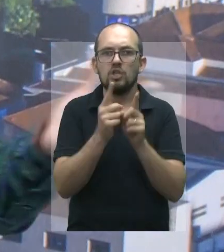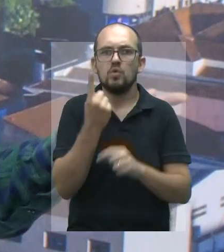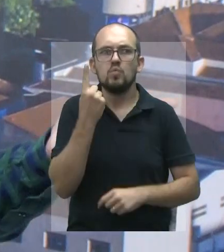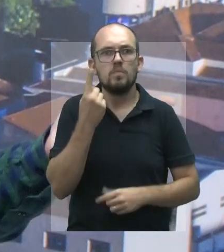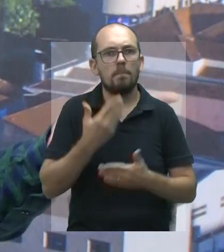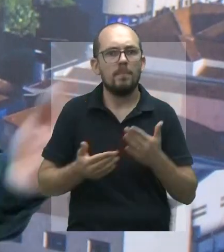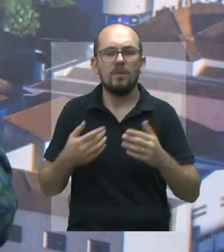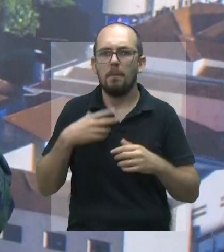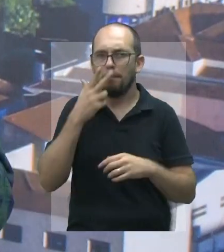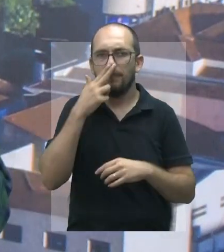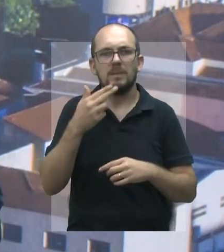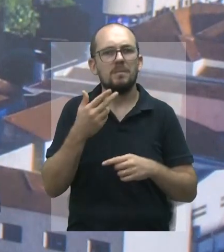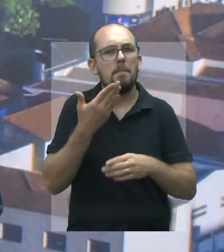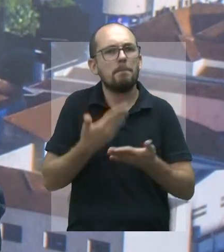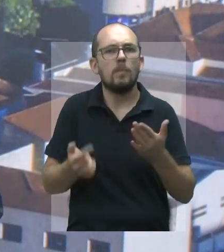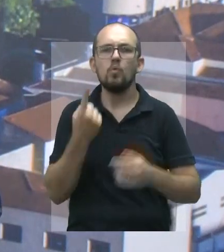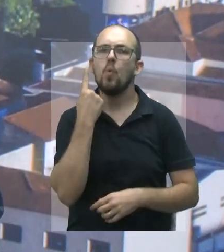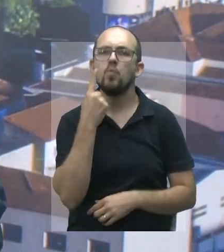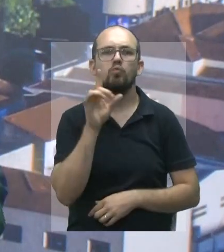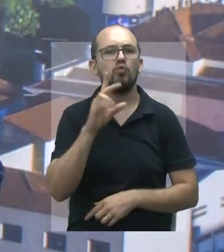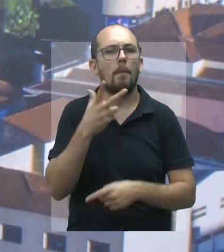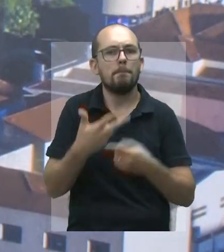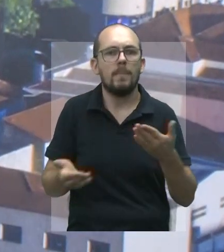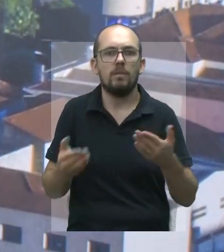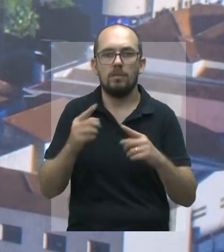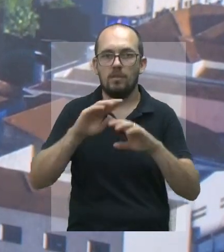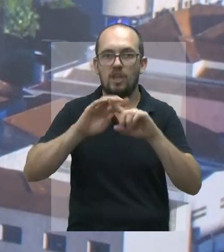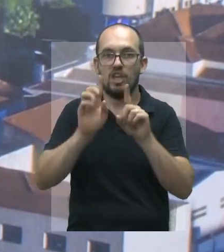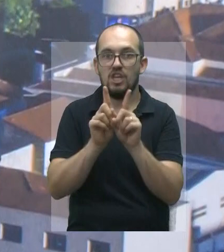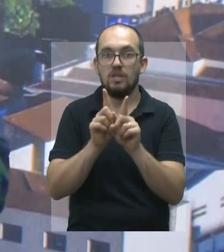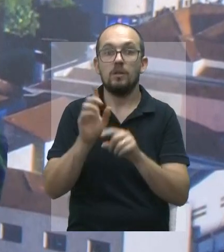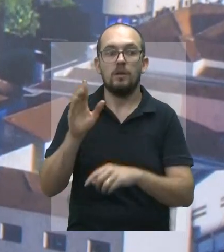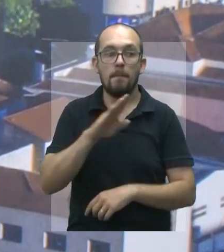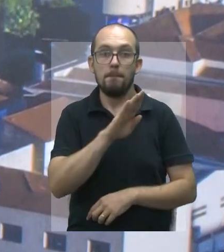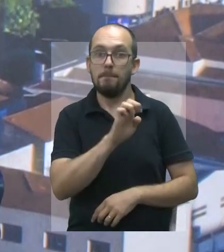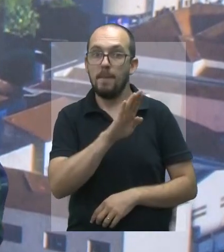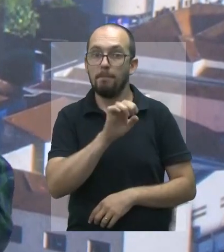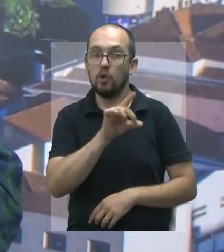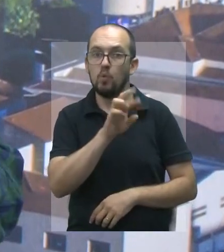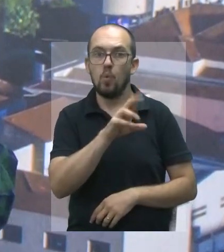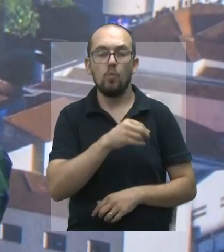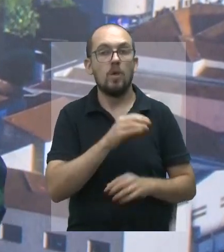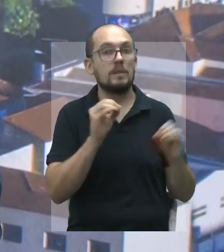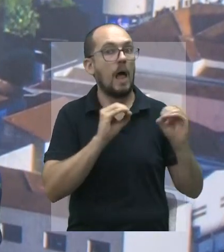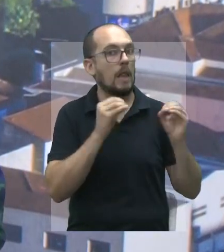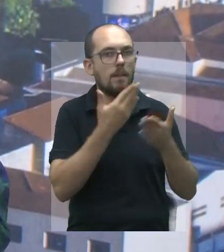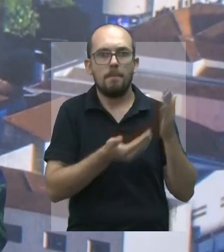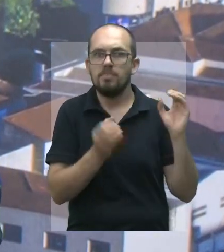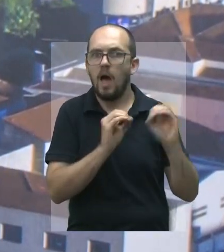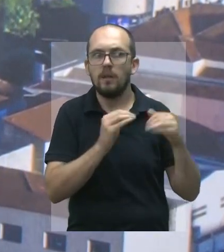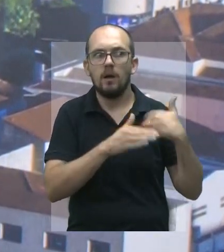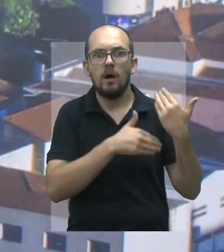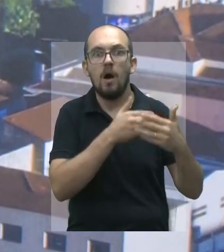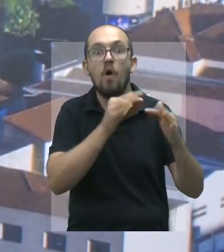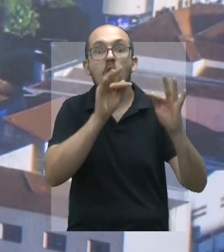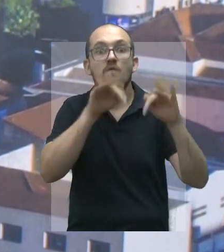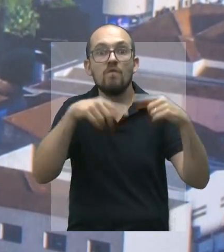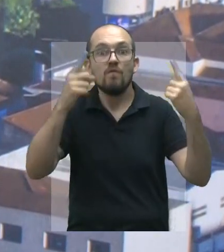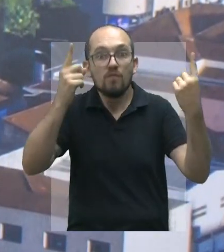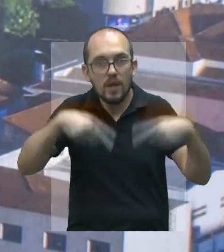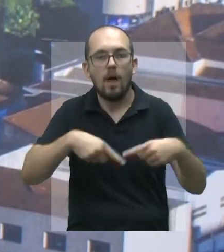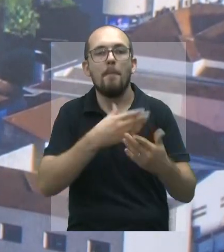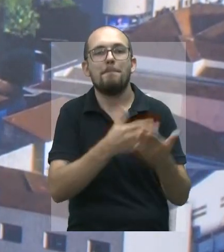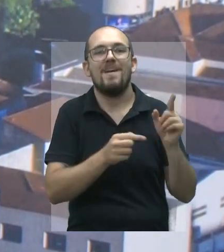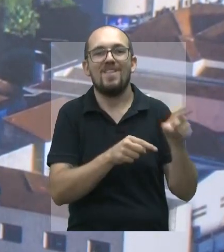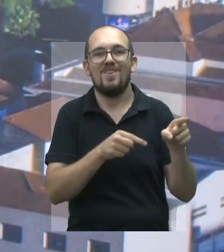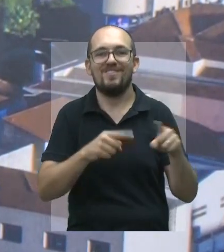campanha impecável, perdeu apenas um jogo, e a Inter de Bebedouro acabou perdendo justamente a finalíssima, então mostrando que o 15 realmente,